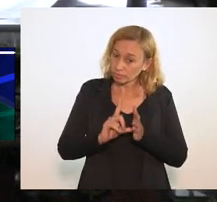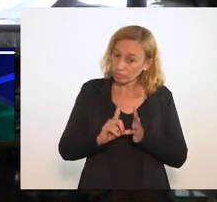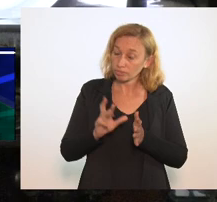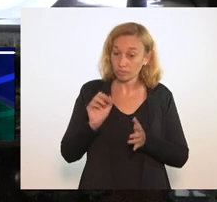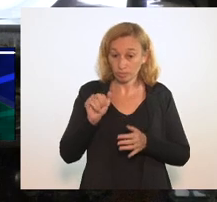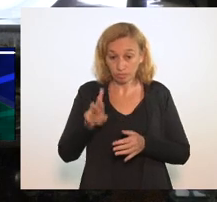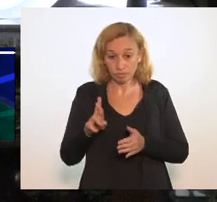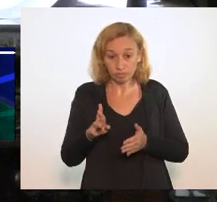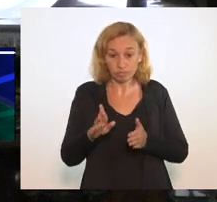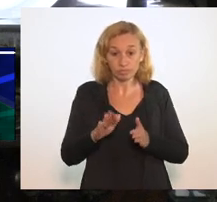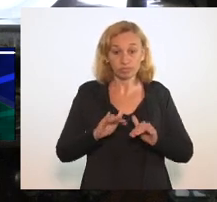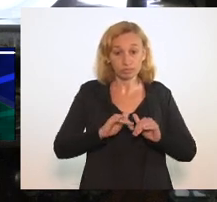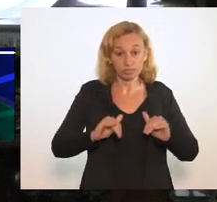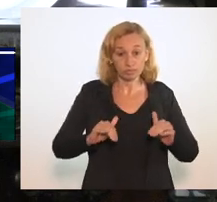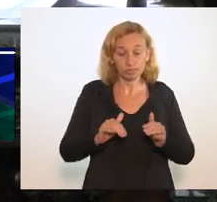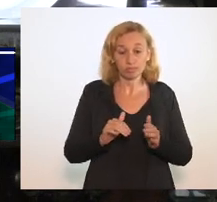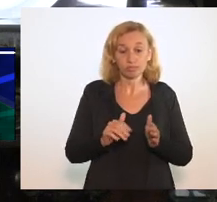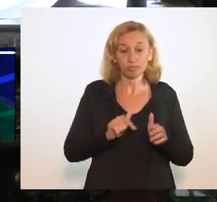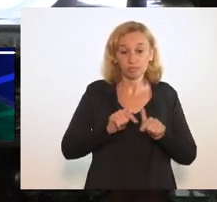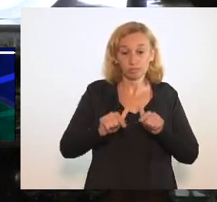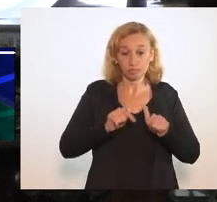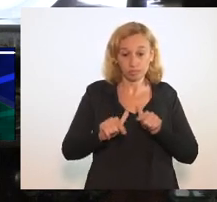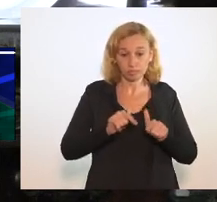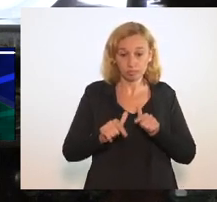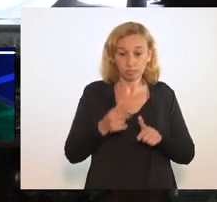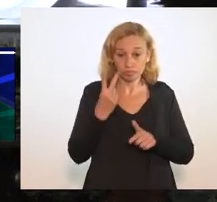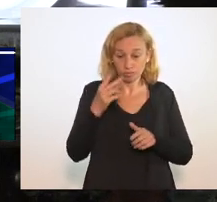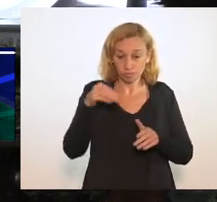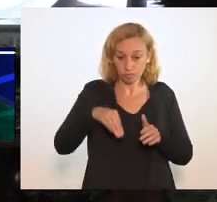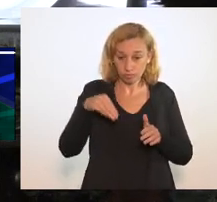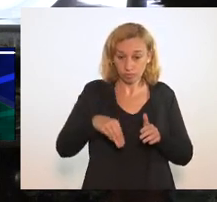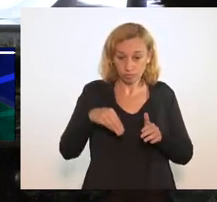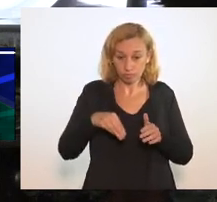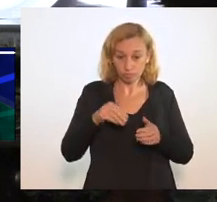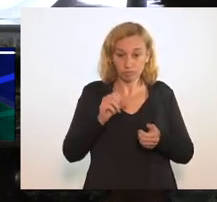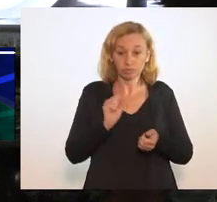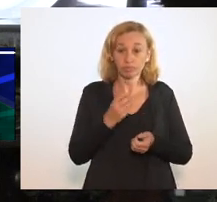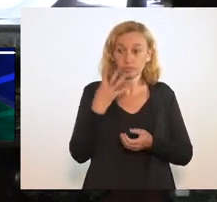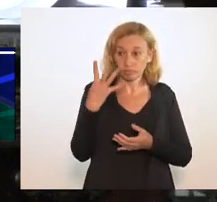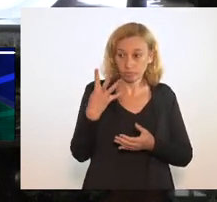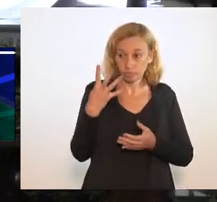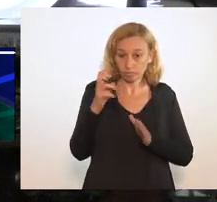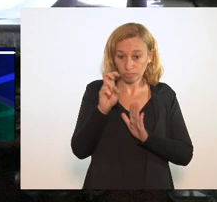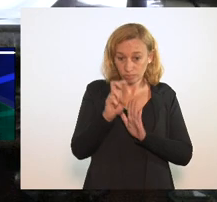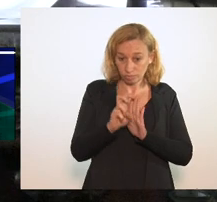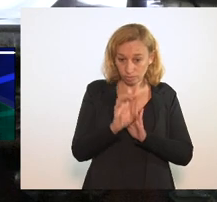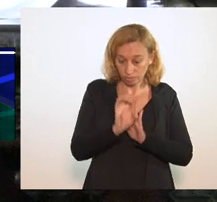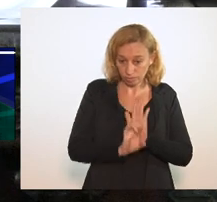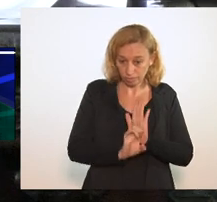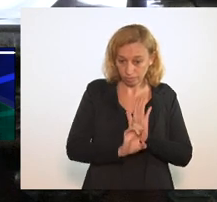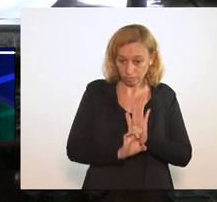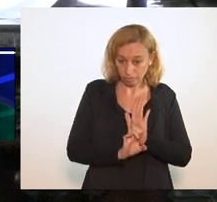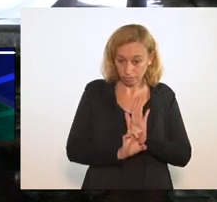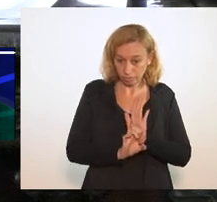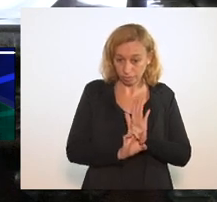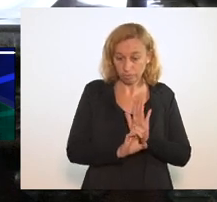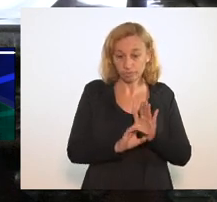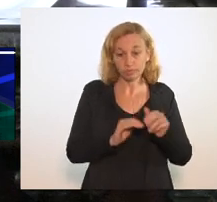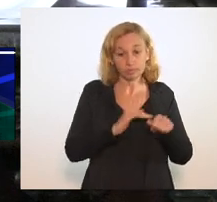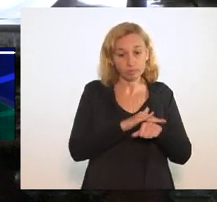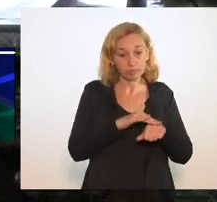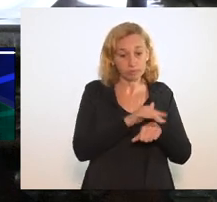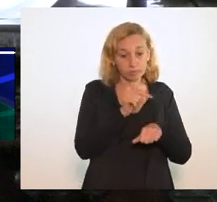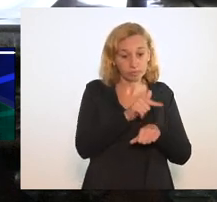presidente suspende os trabalhos por 2 minutos, pega as 4 emendas, vamos estar aqui. Na